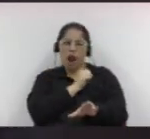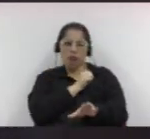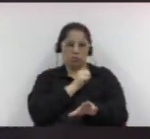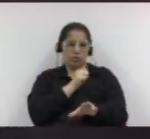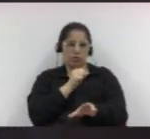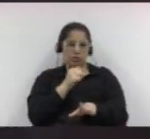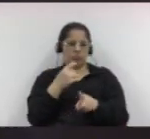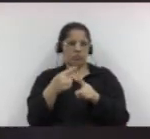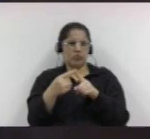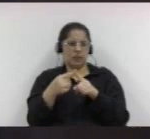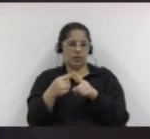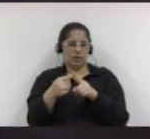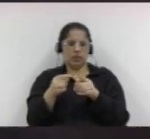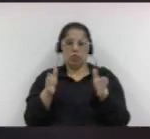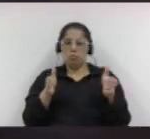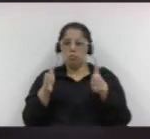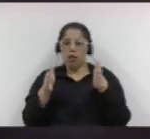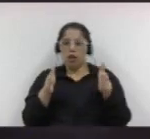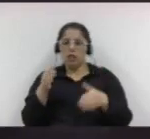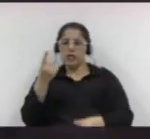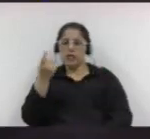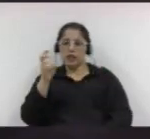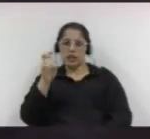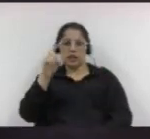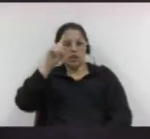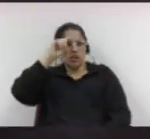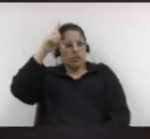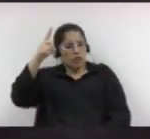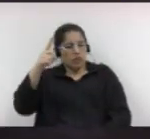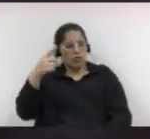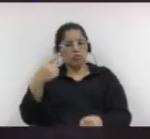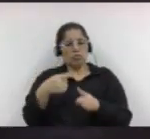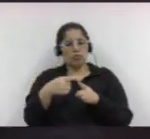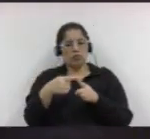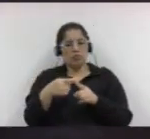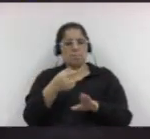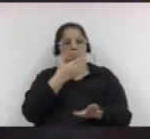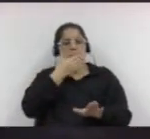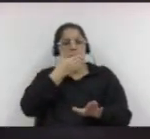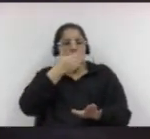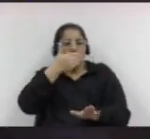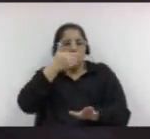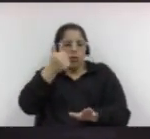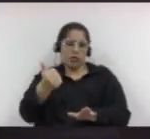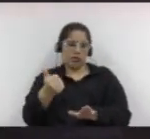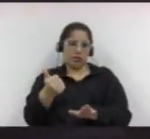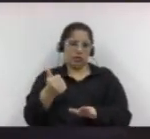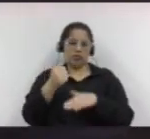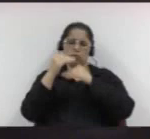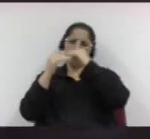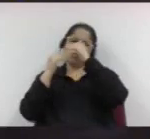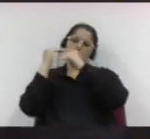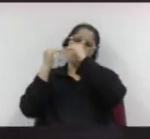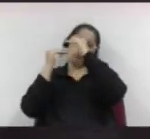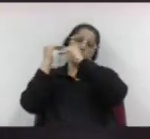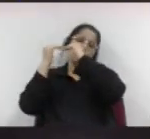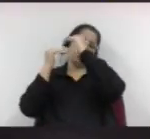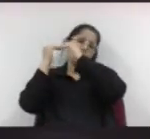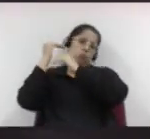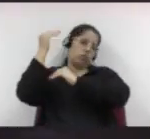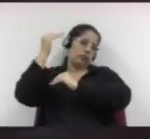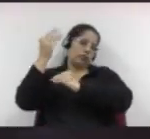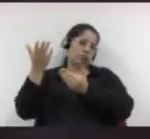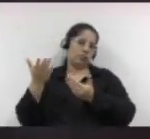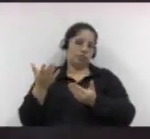século XXI, isto faria com que a nossa cidade tivesse um avanço tamanho com